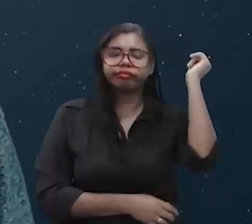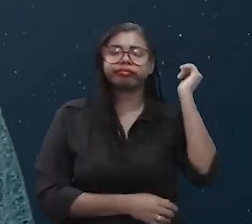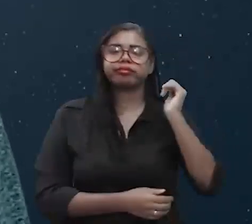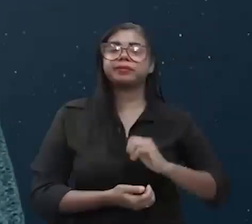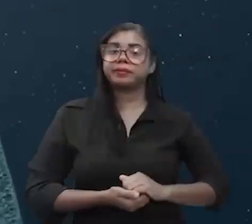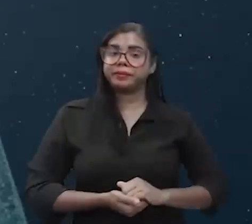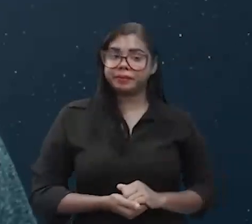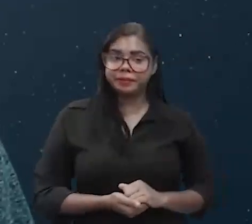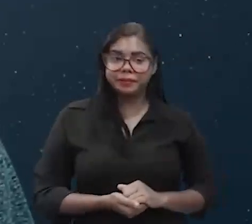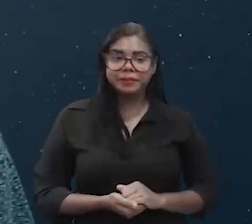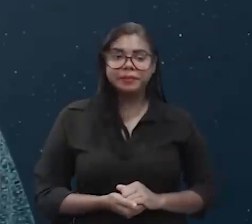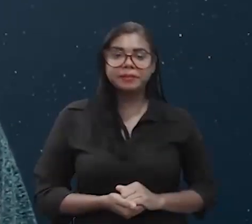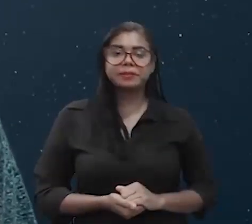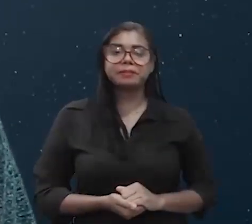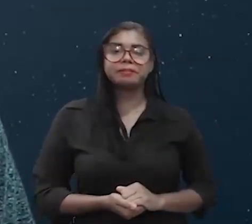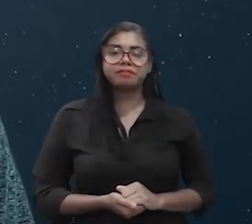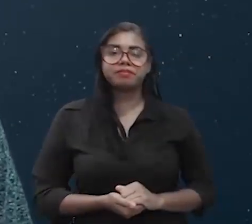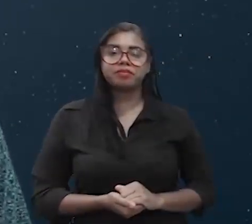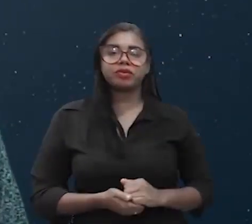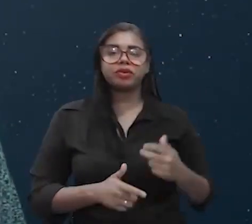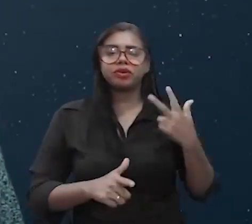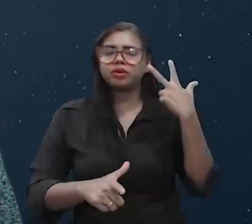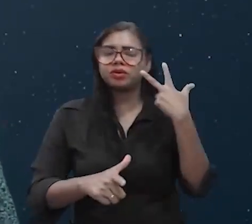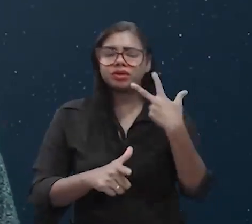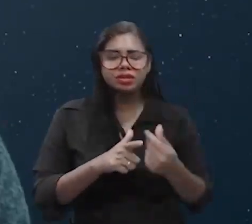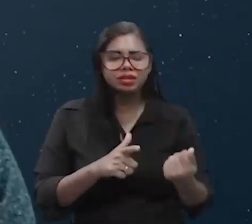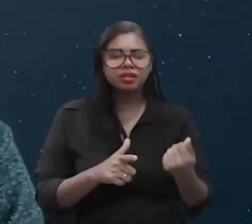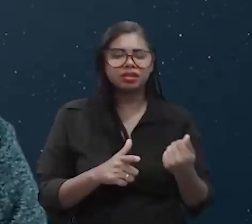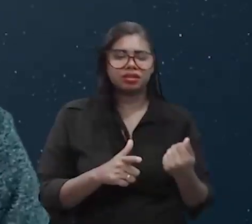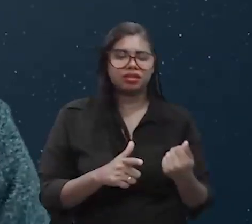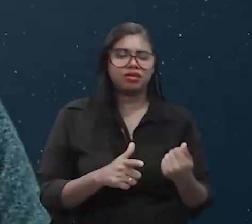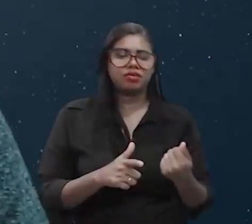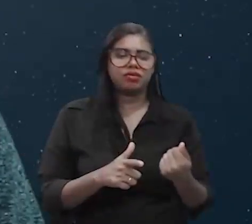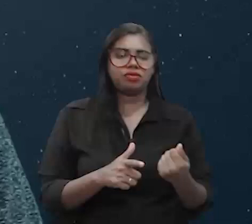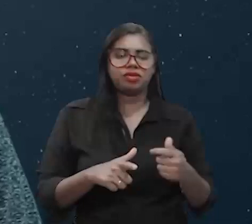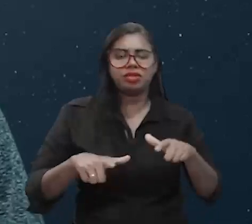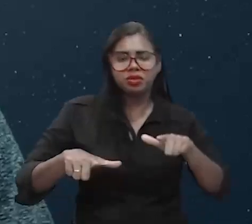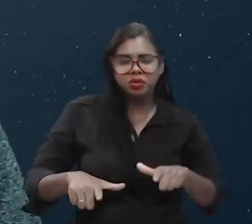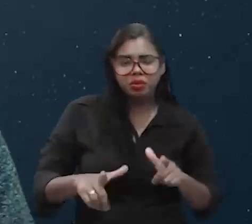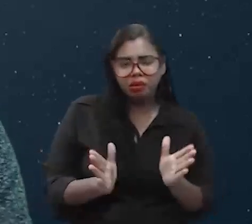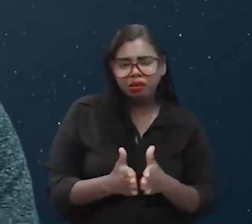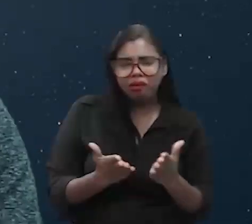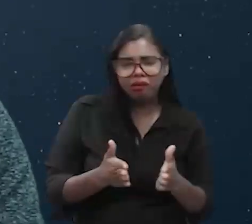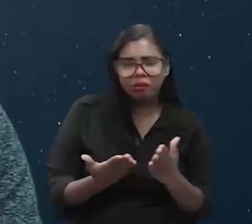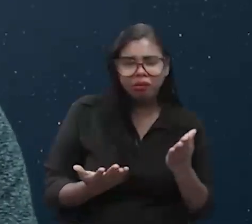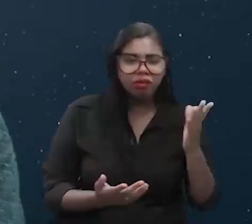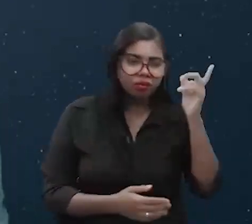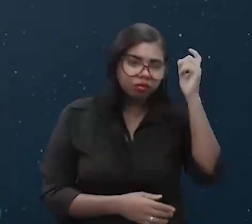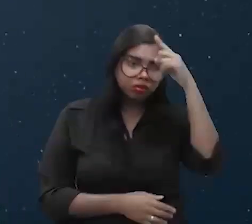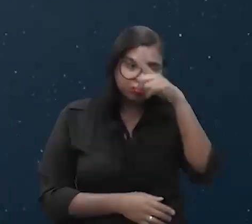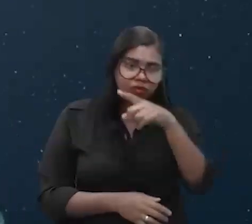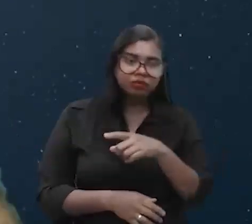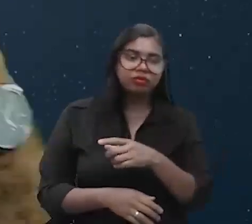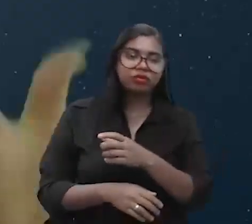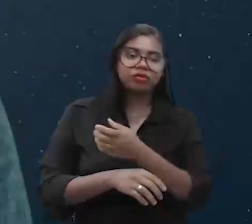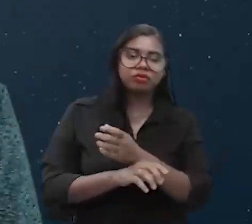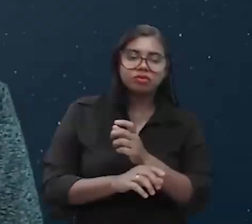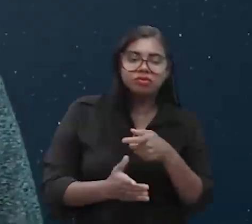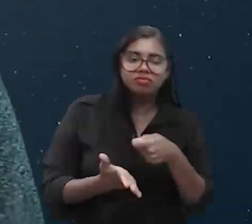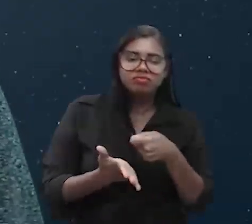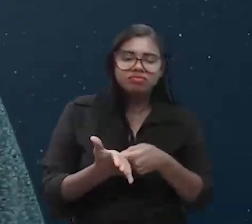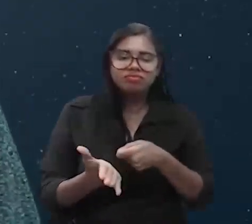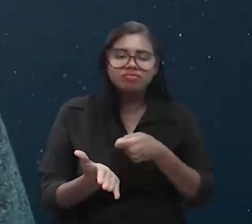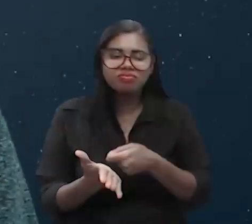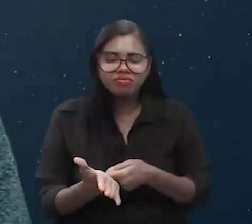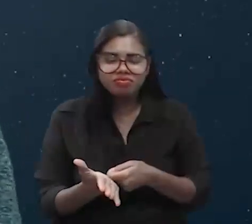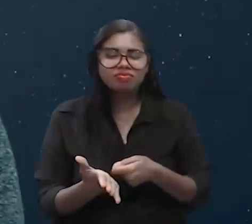conseguiram sair de uma comunidade pobre, né? Não foi exatamente uma senzala, mas da opressão contra o negro, ele conseguiu vencer